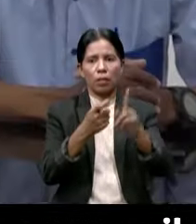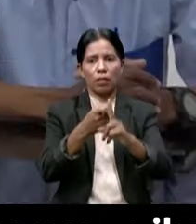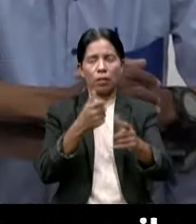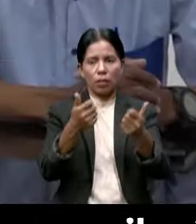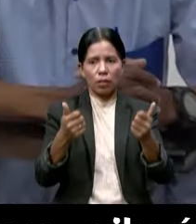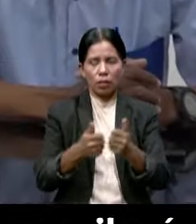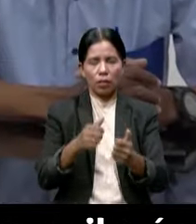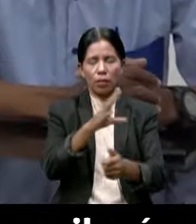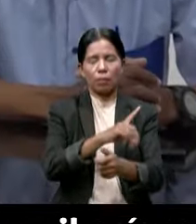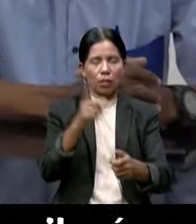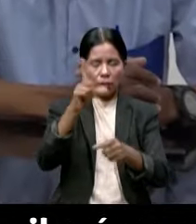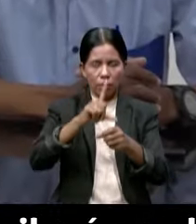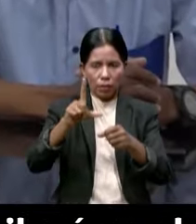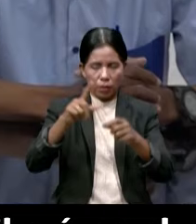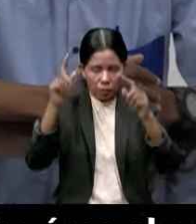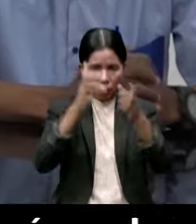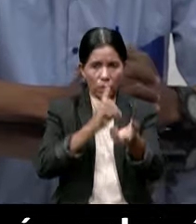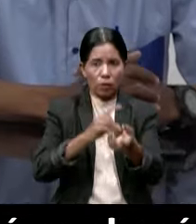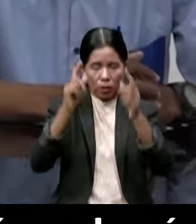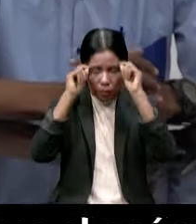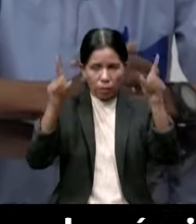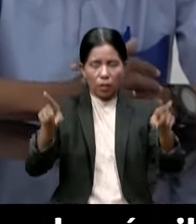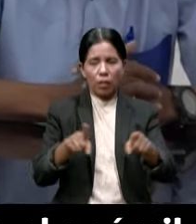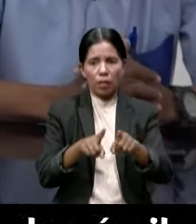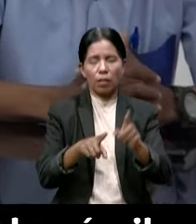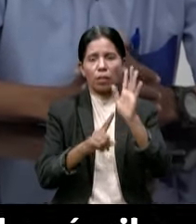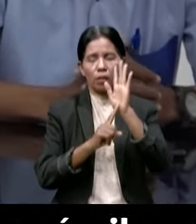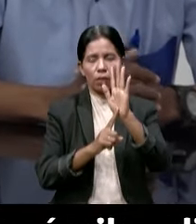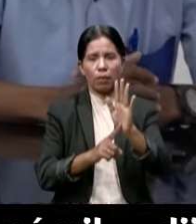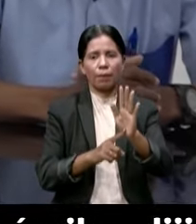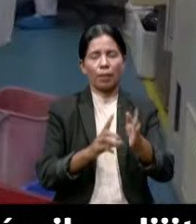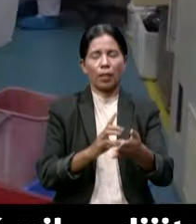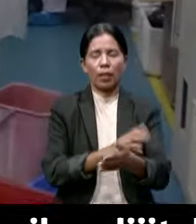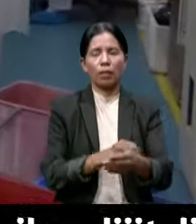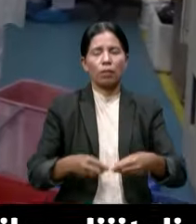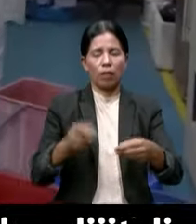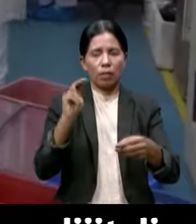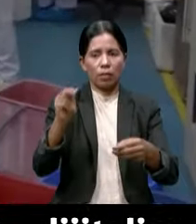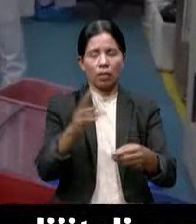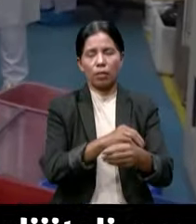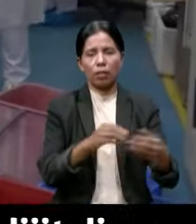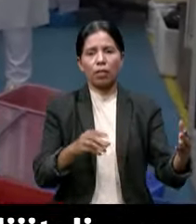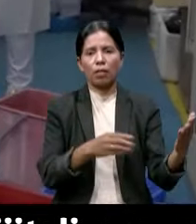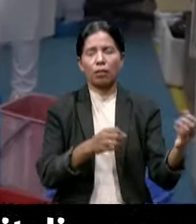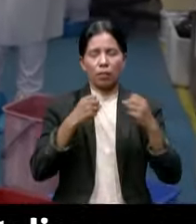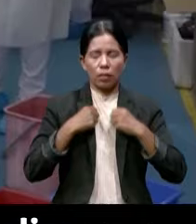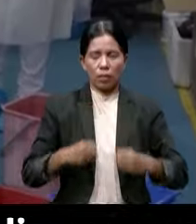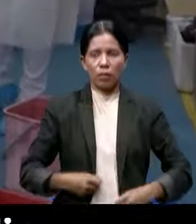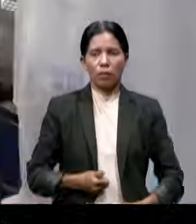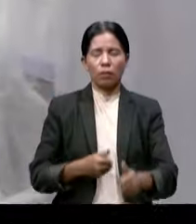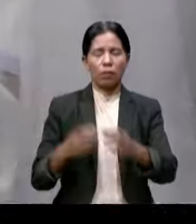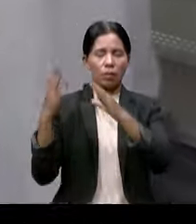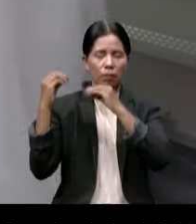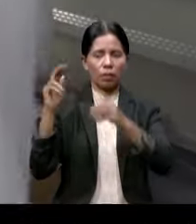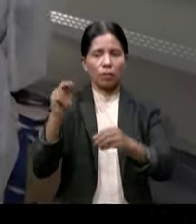Asociação Cientista Laboratório Médica Timor Leste, hanesan mos motivação ida atu desafia nia o de melhora laboratório saúde tu experiência ne benia